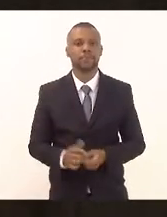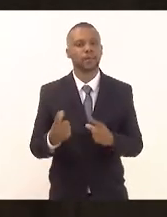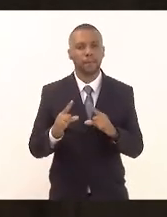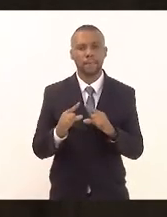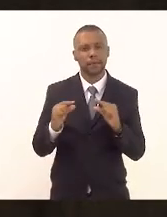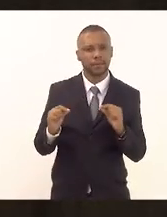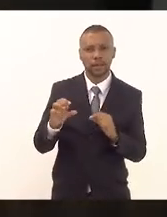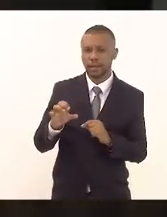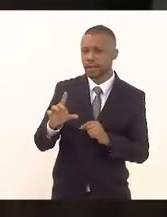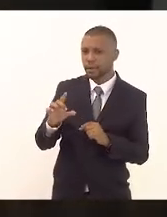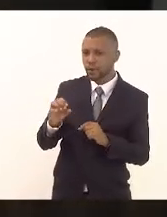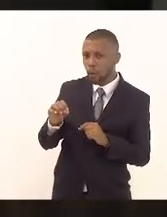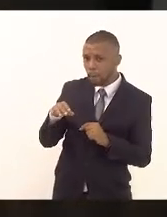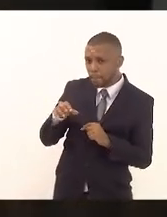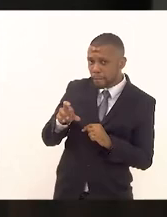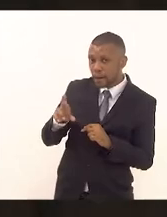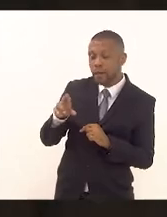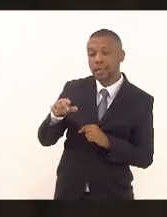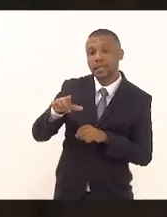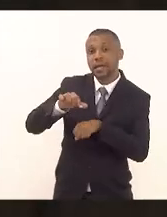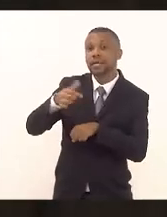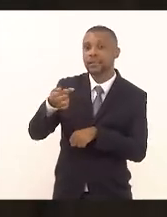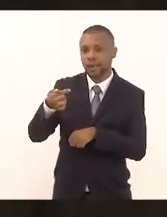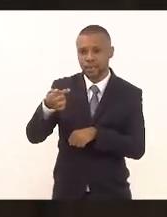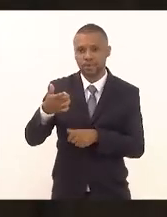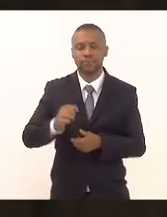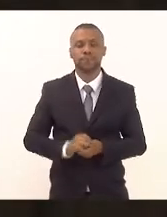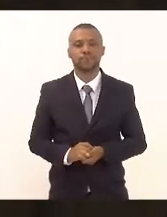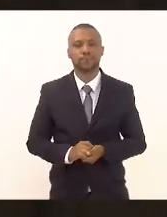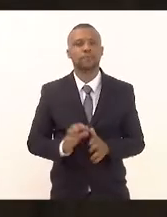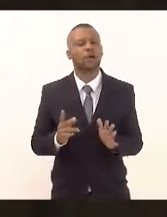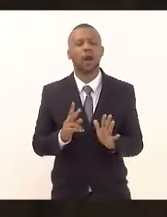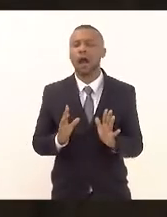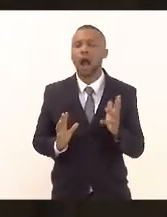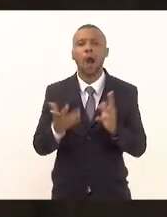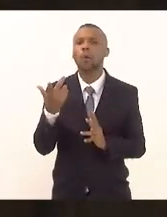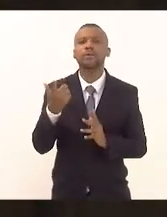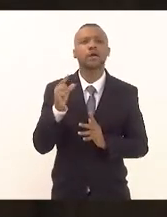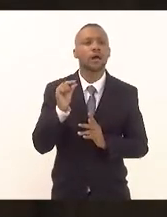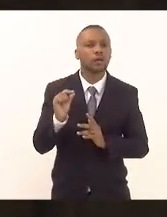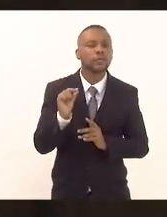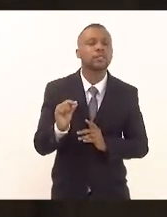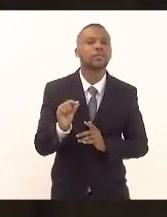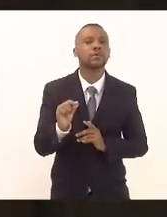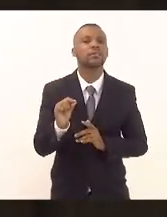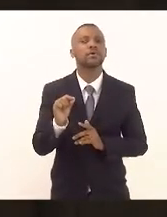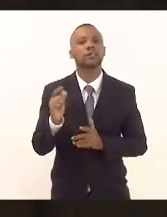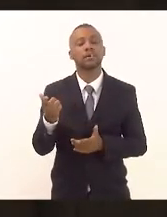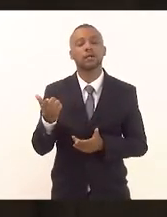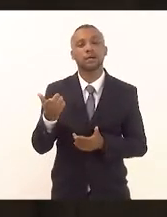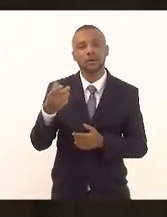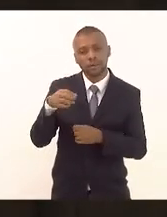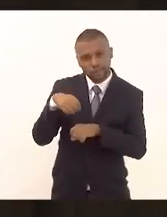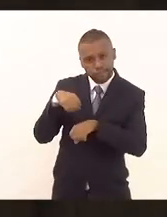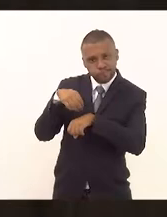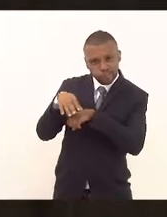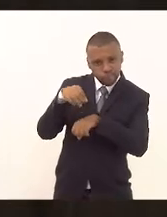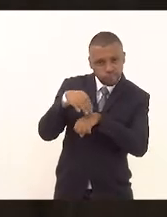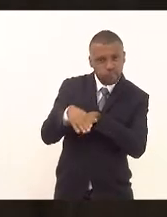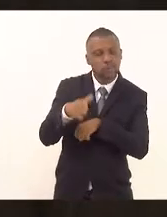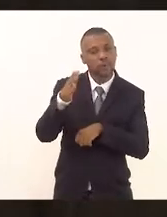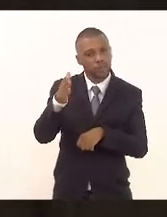Eliomar, 19 horas. Pois é. Então, o que acontece é isso. Fiz esse comunicado, não